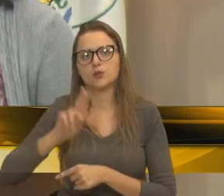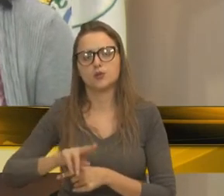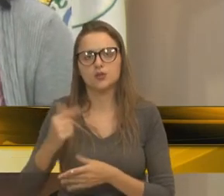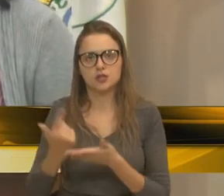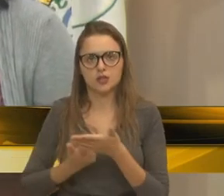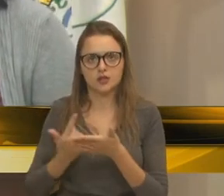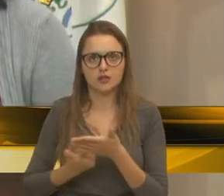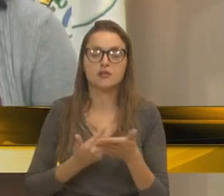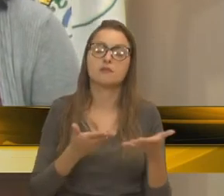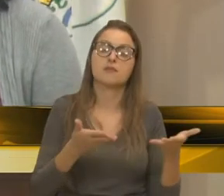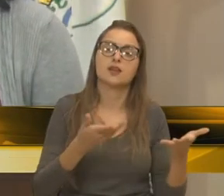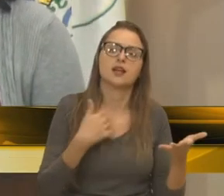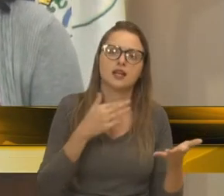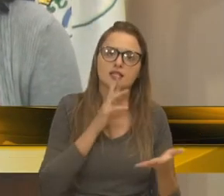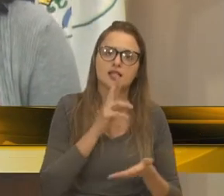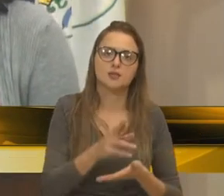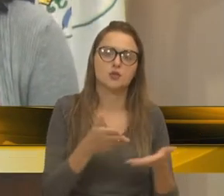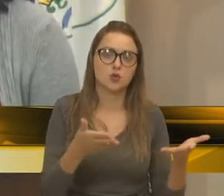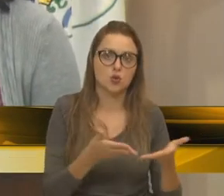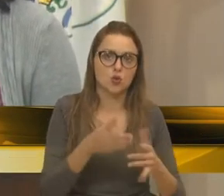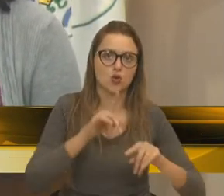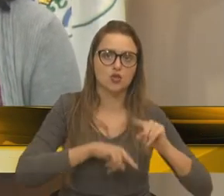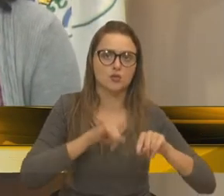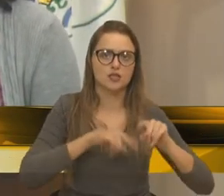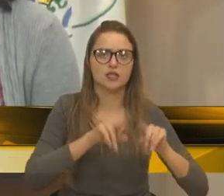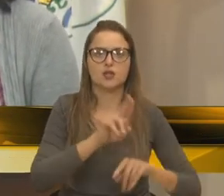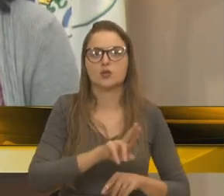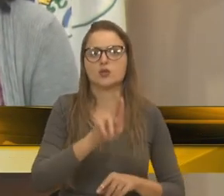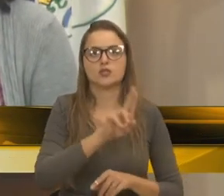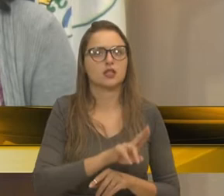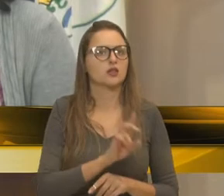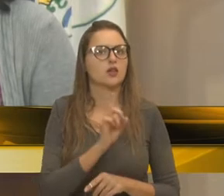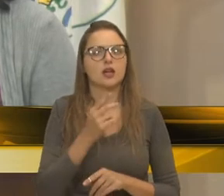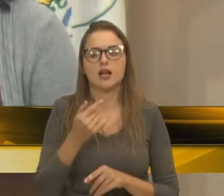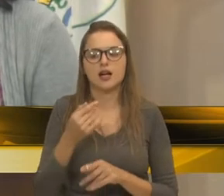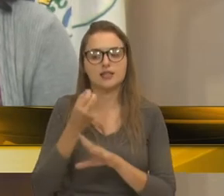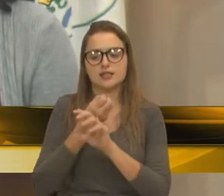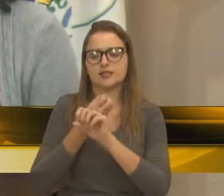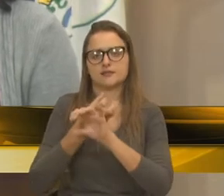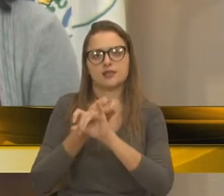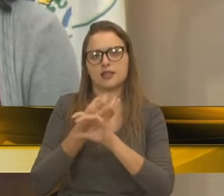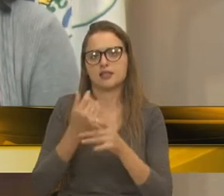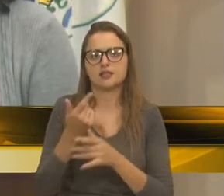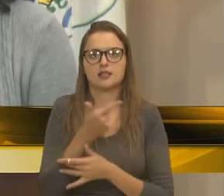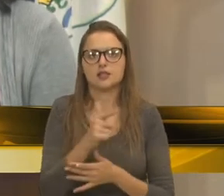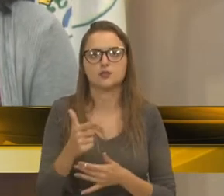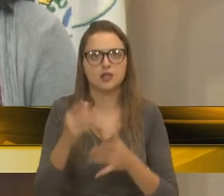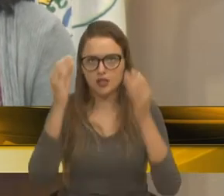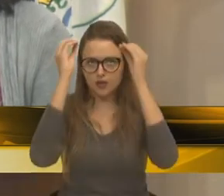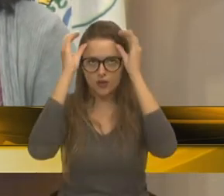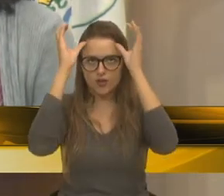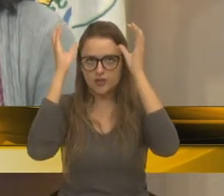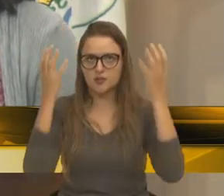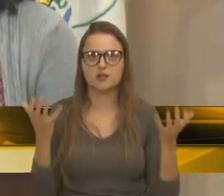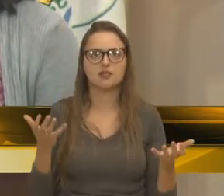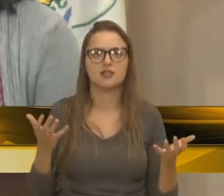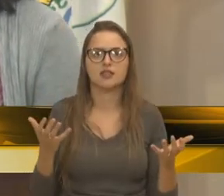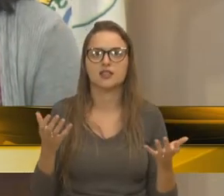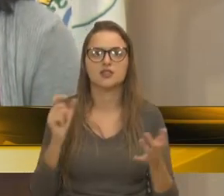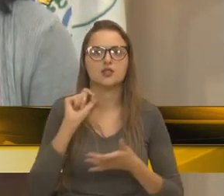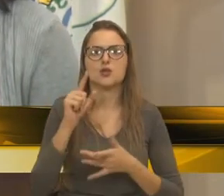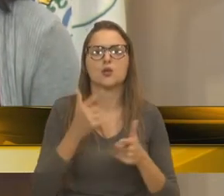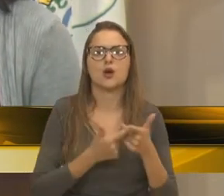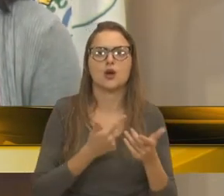eles dizem que, atualmente, os materiais utilizados pelos professores não passam pela secretaria, e, por isso, eles não têm conhecimento desses